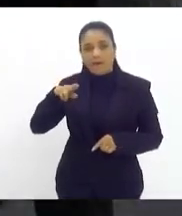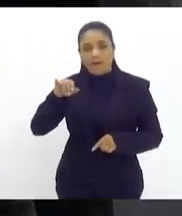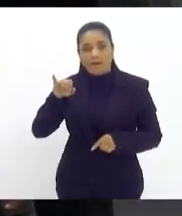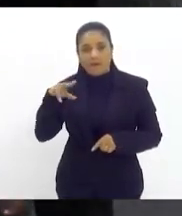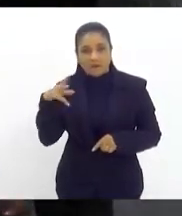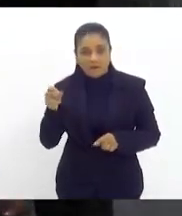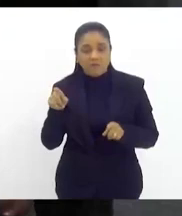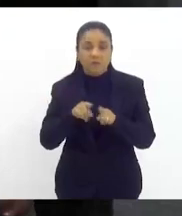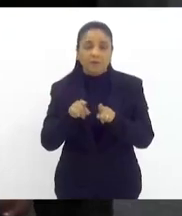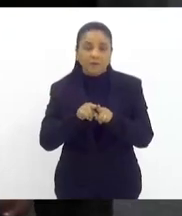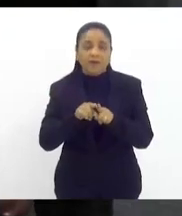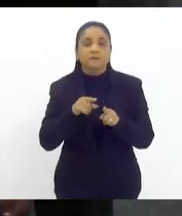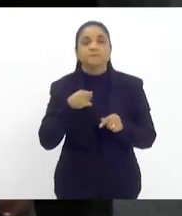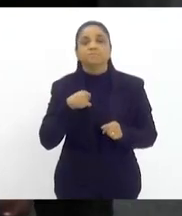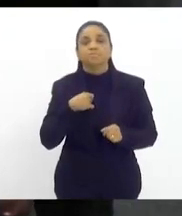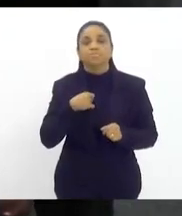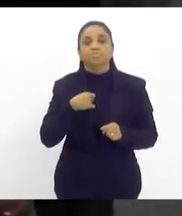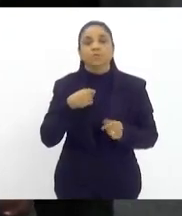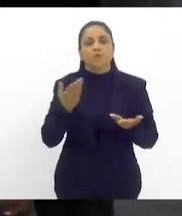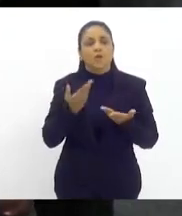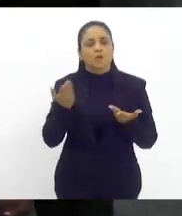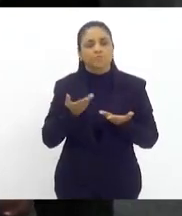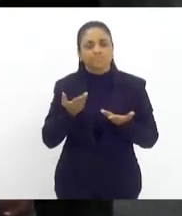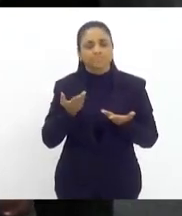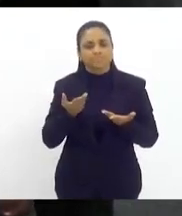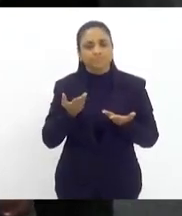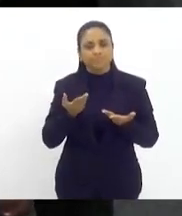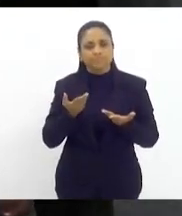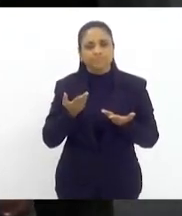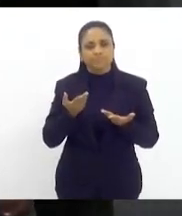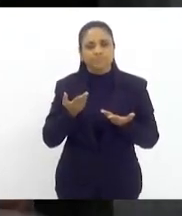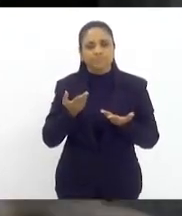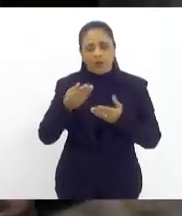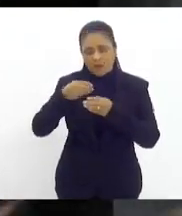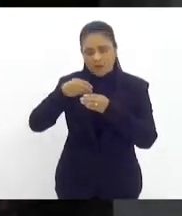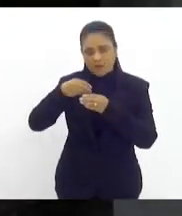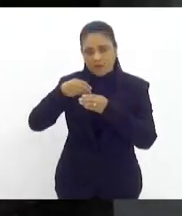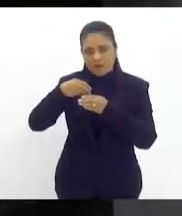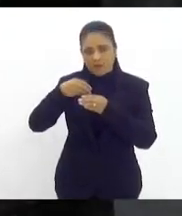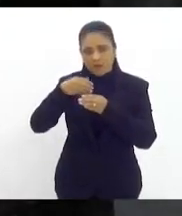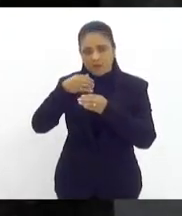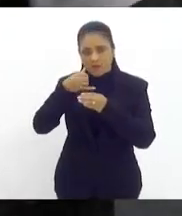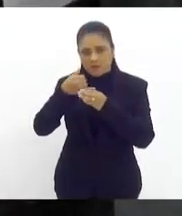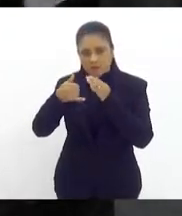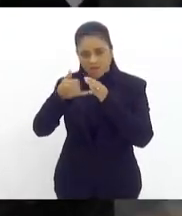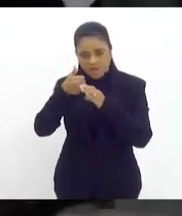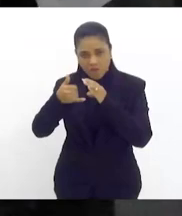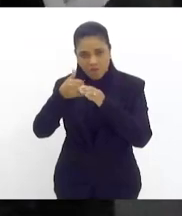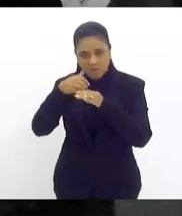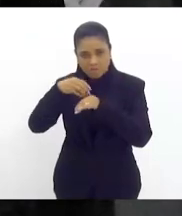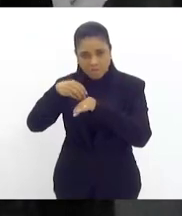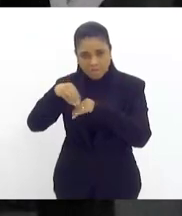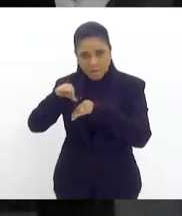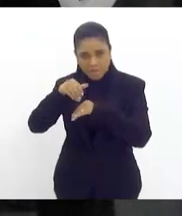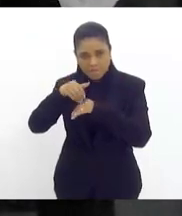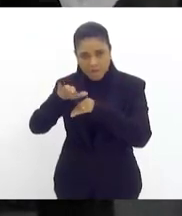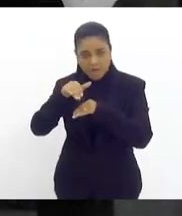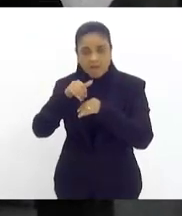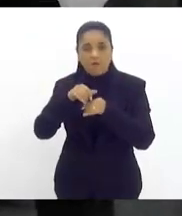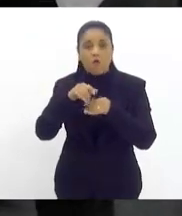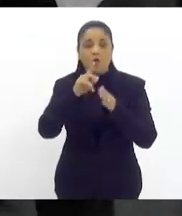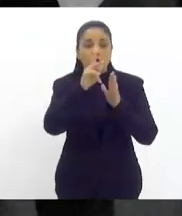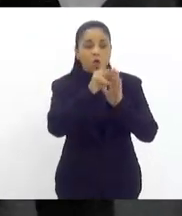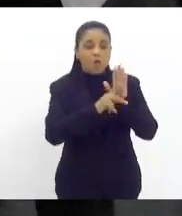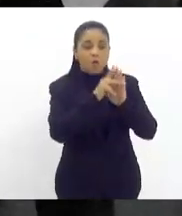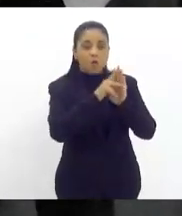o seguinte, eu enviei agora para você também para o nosso procurador Robson, aquele projeto